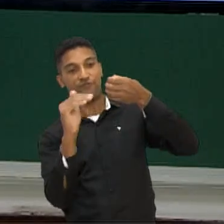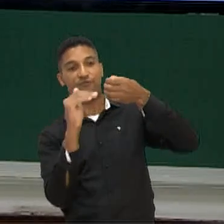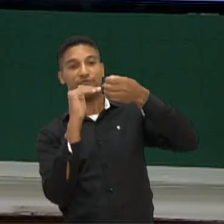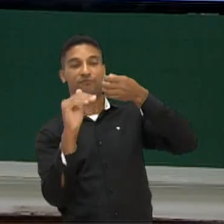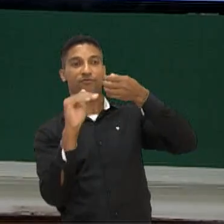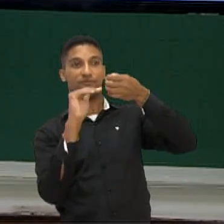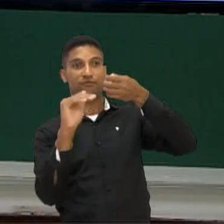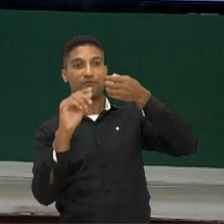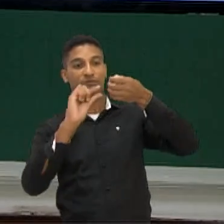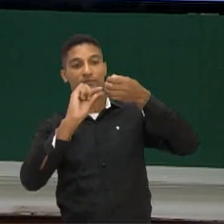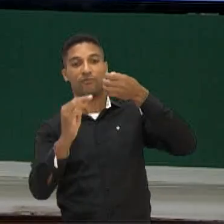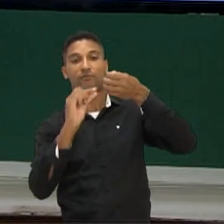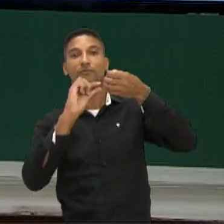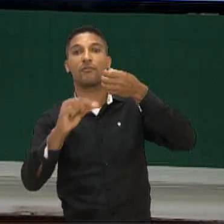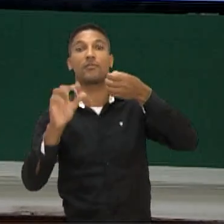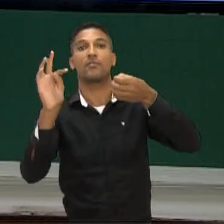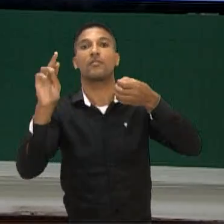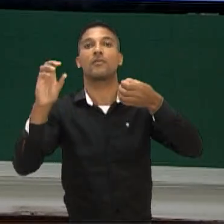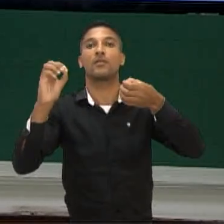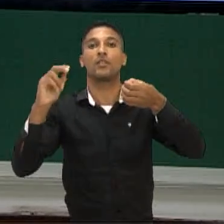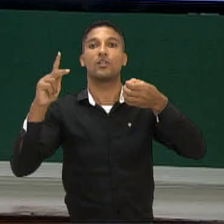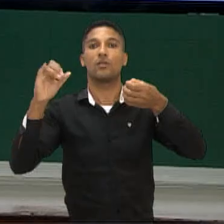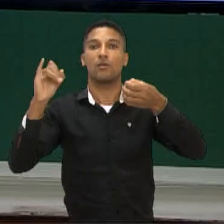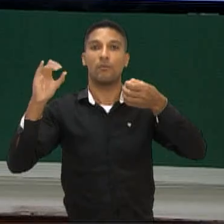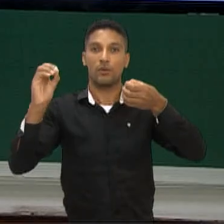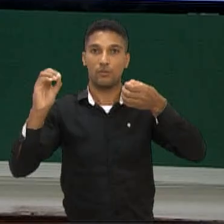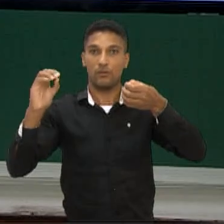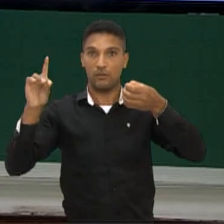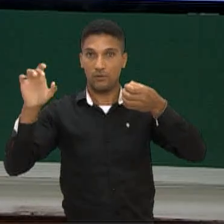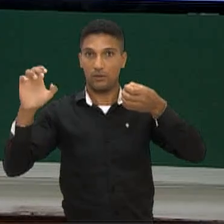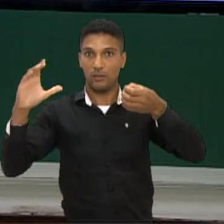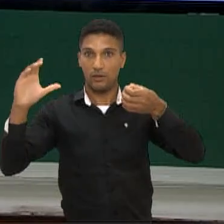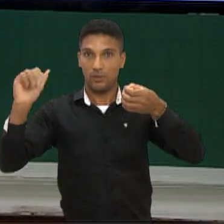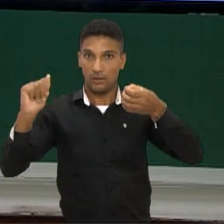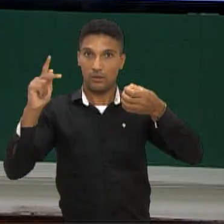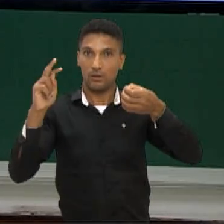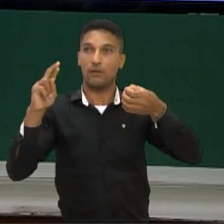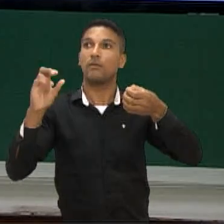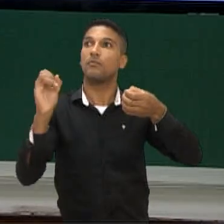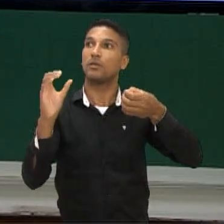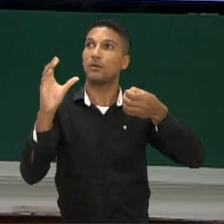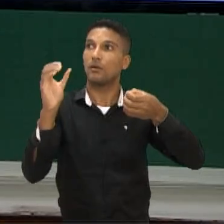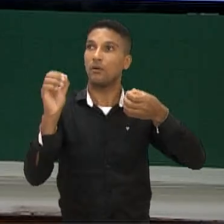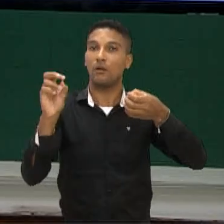linha do Trópico de Capricórnio, certo?